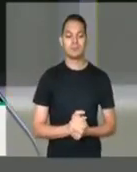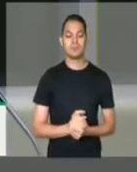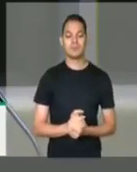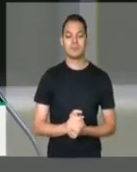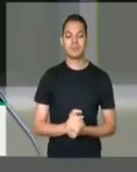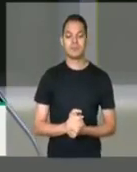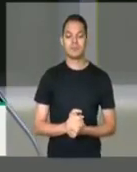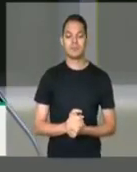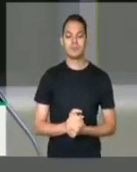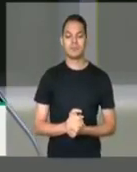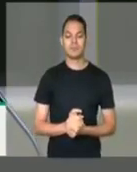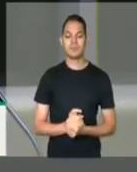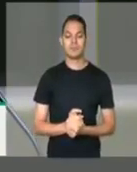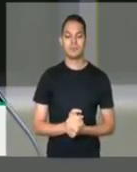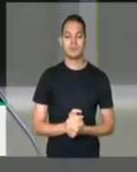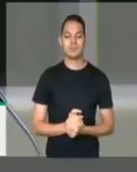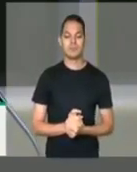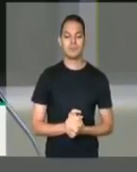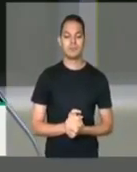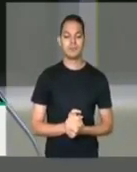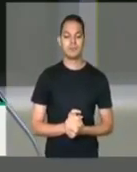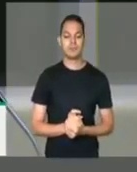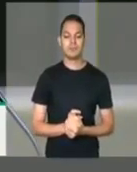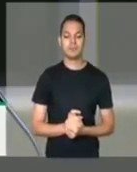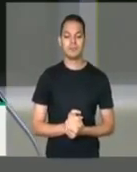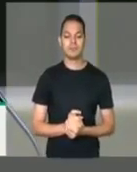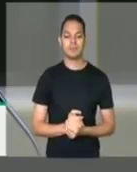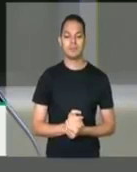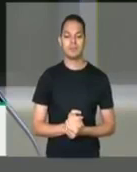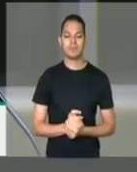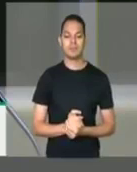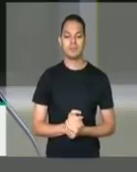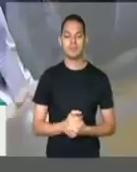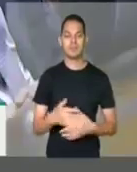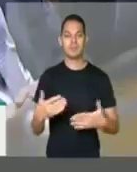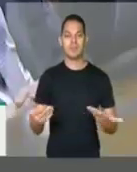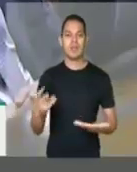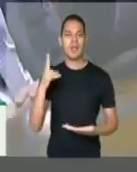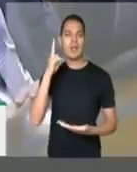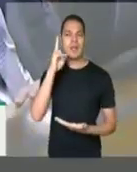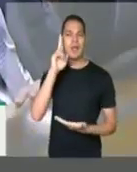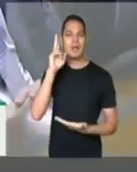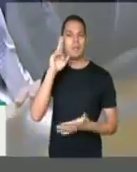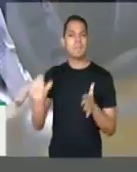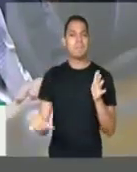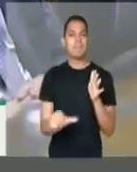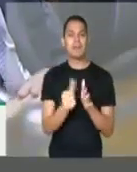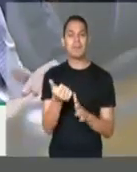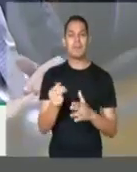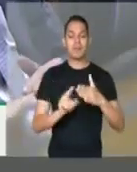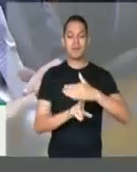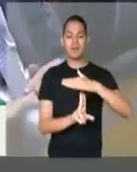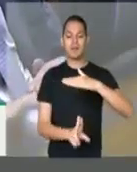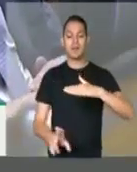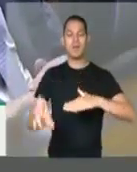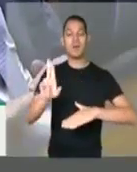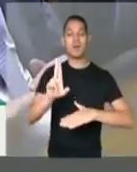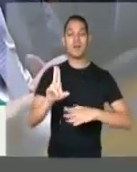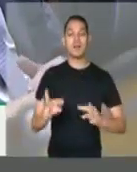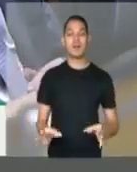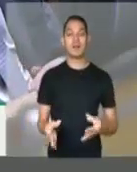Branco, em Ponta Grossa, em Santa Helena e também em Toledo. A história da primeira Universidade Tecnológica